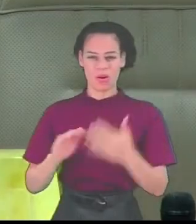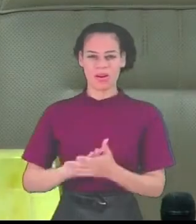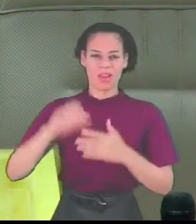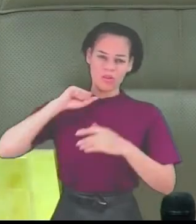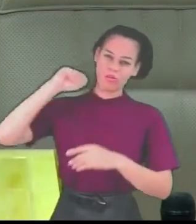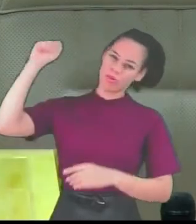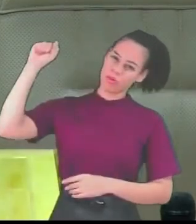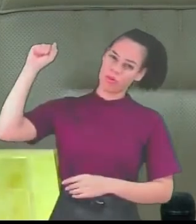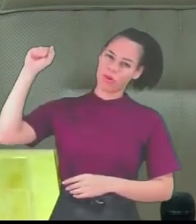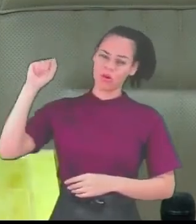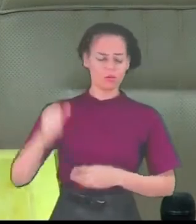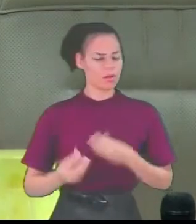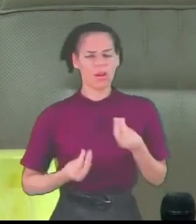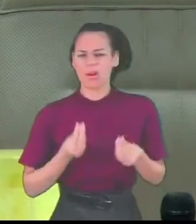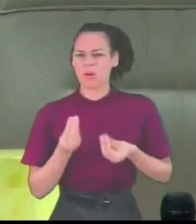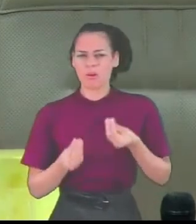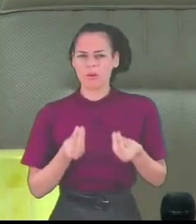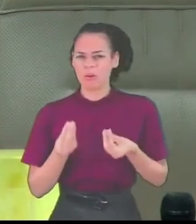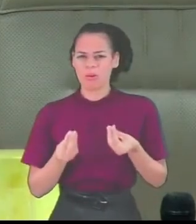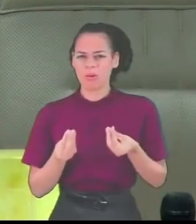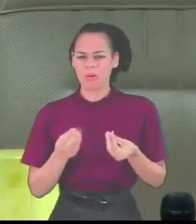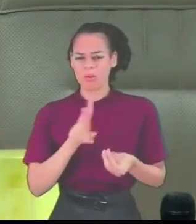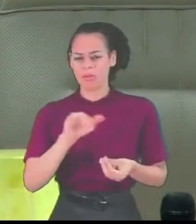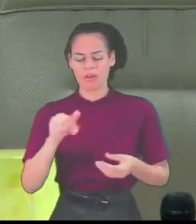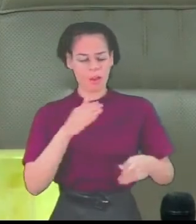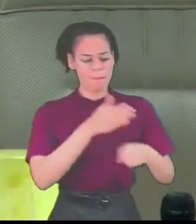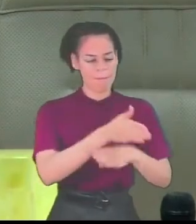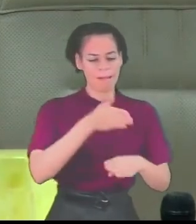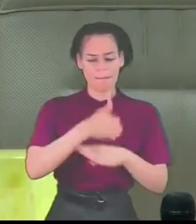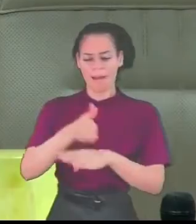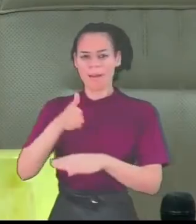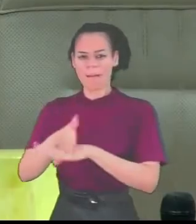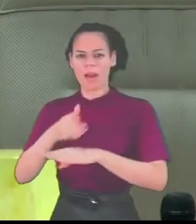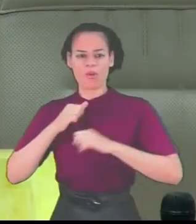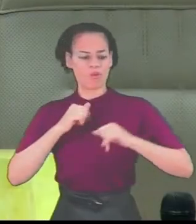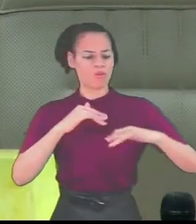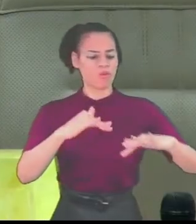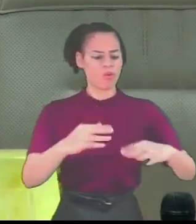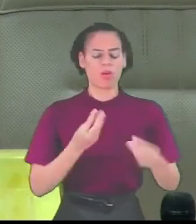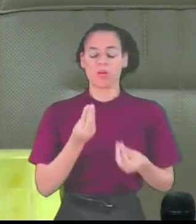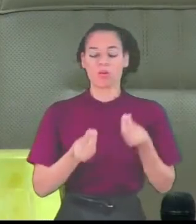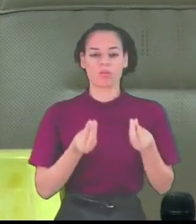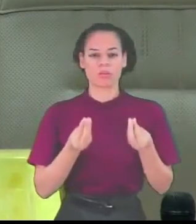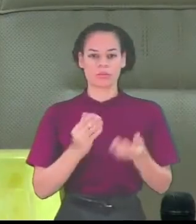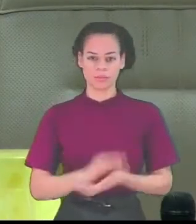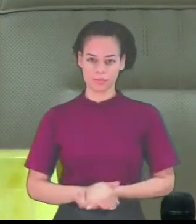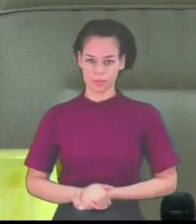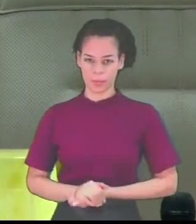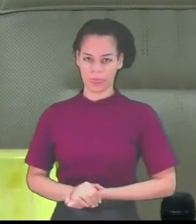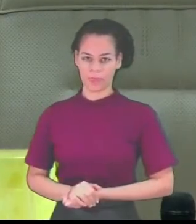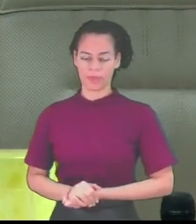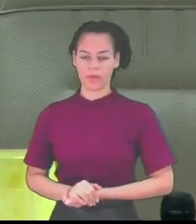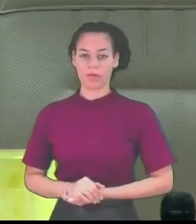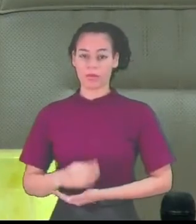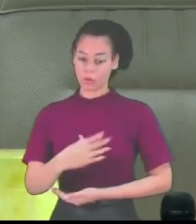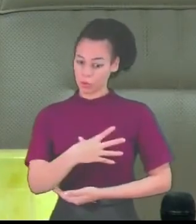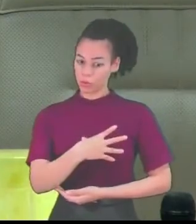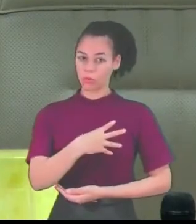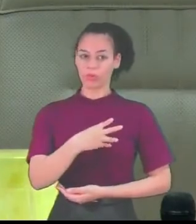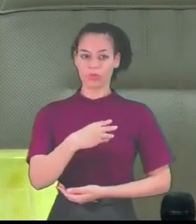e como é que eles vão entrar lá a obra irmãos o filho